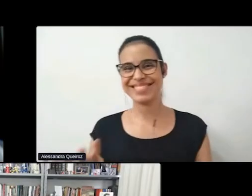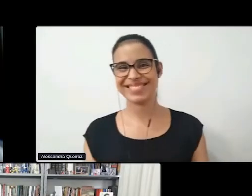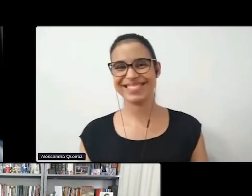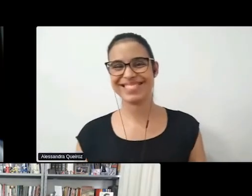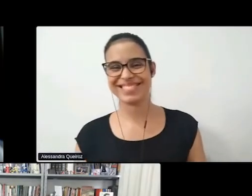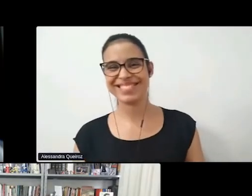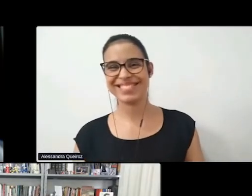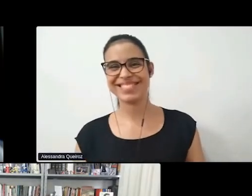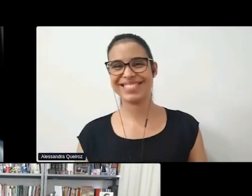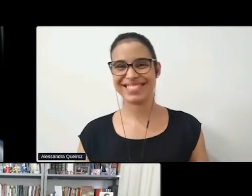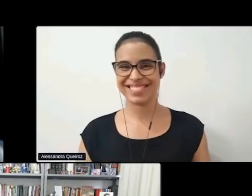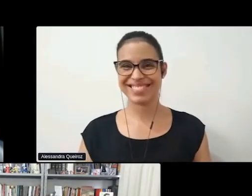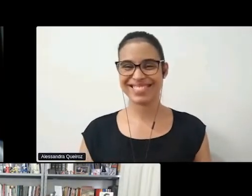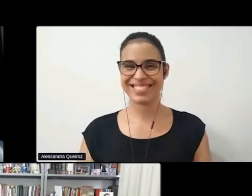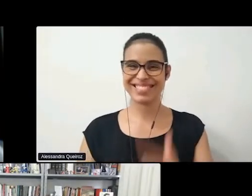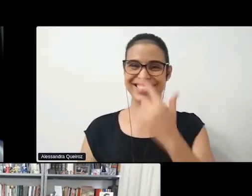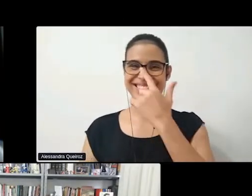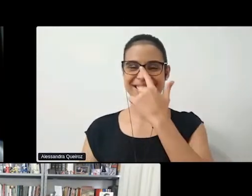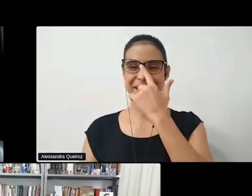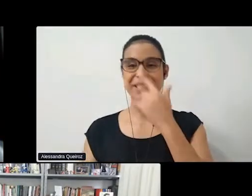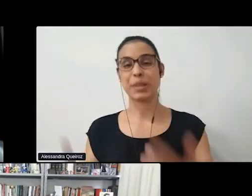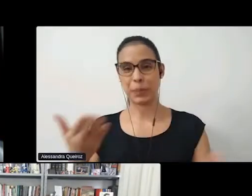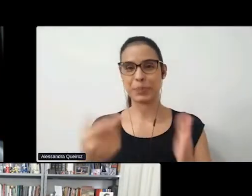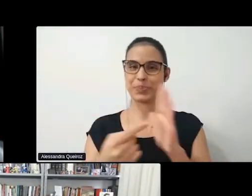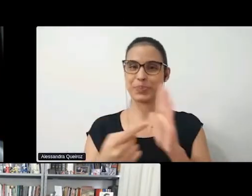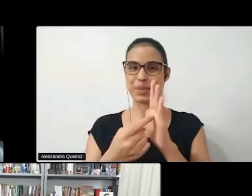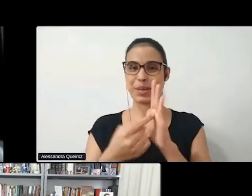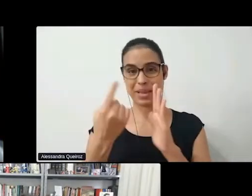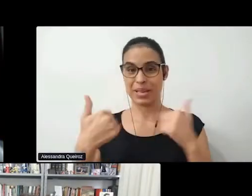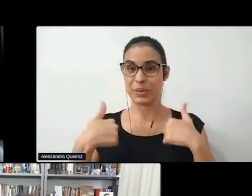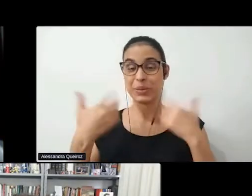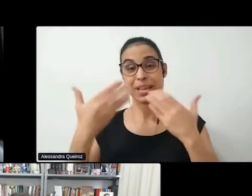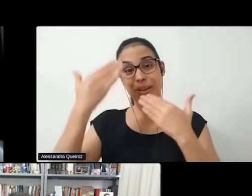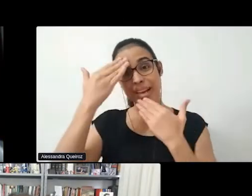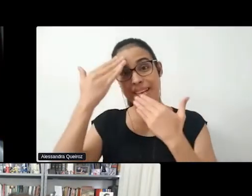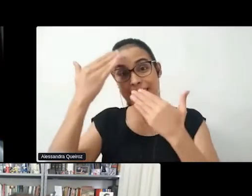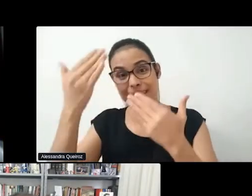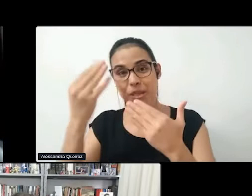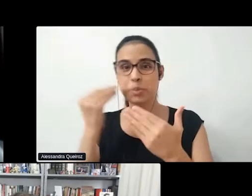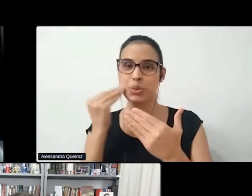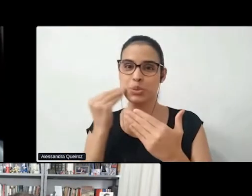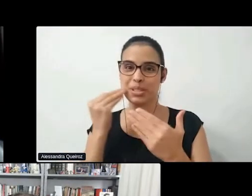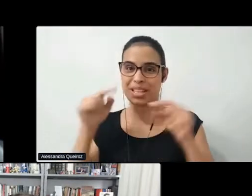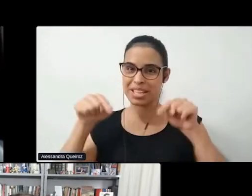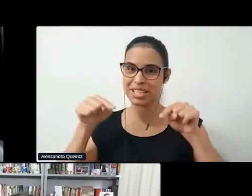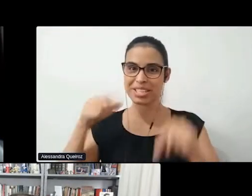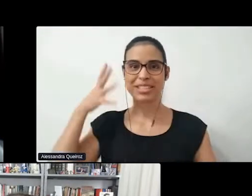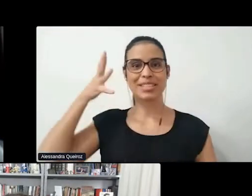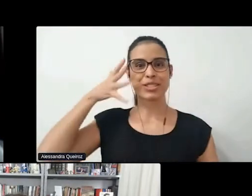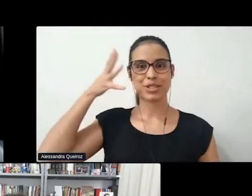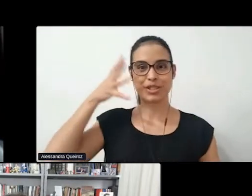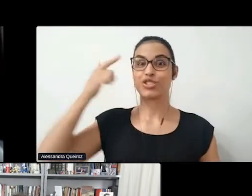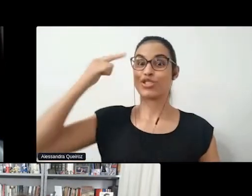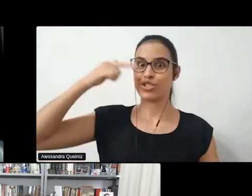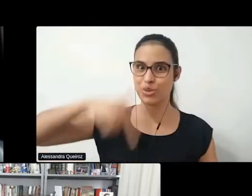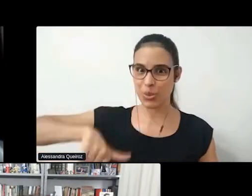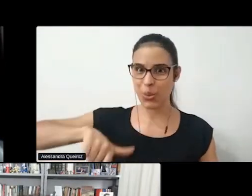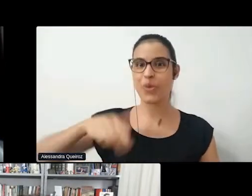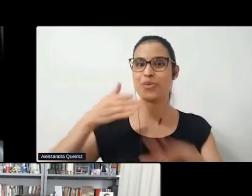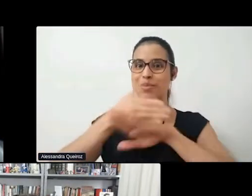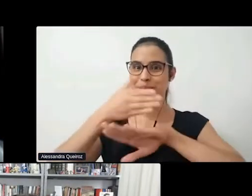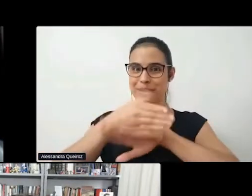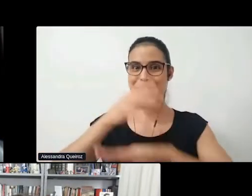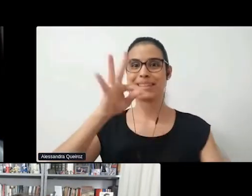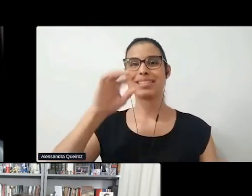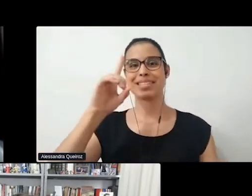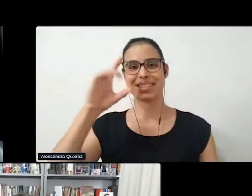Bom, vamos lá. Primeiramente, eu queria agradecer pela oportunidade de estar aqui em mais um TDC, podendo falar um pouquinho do que a